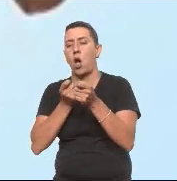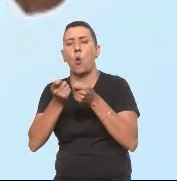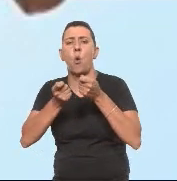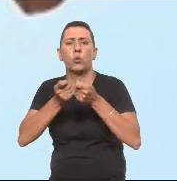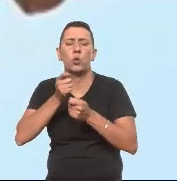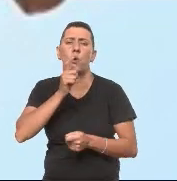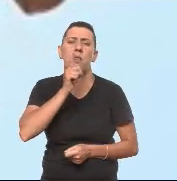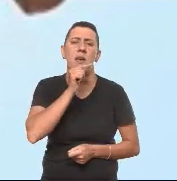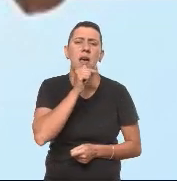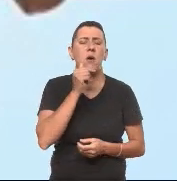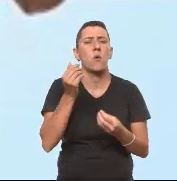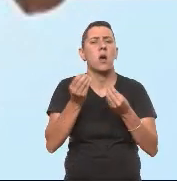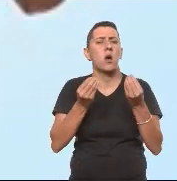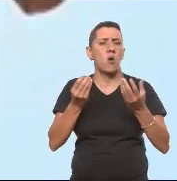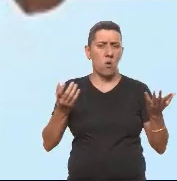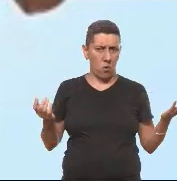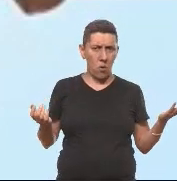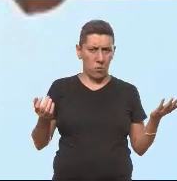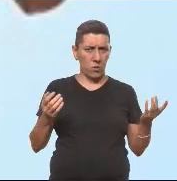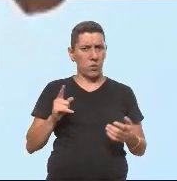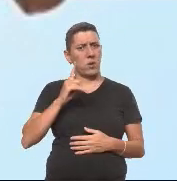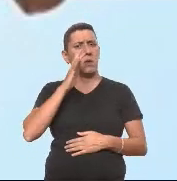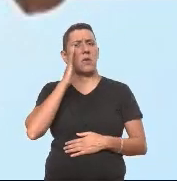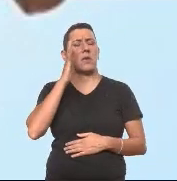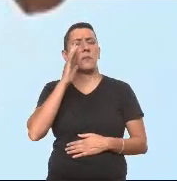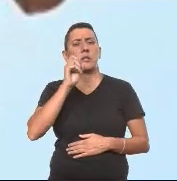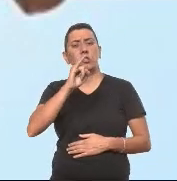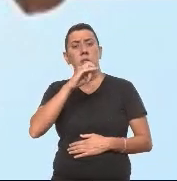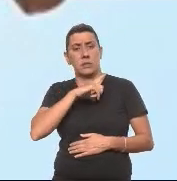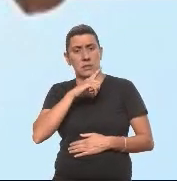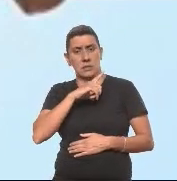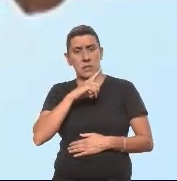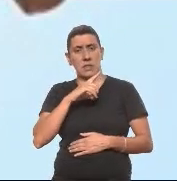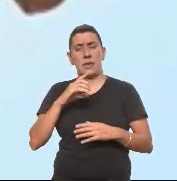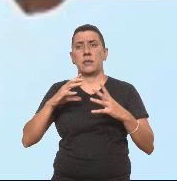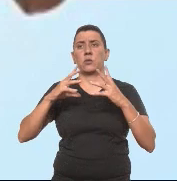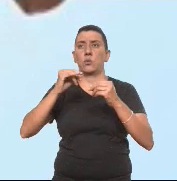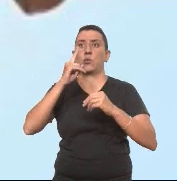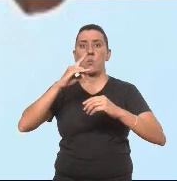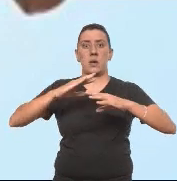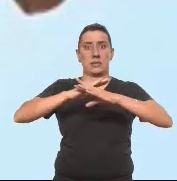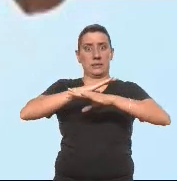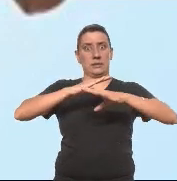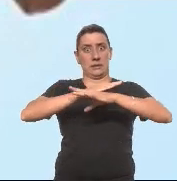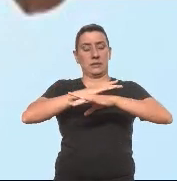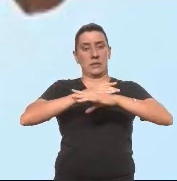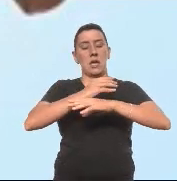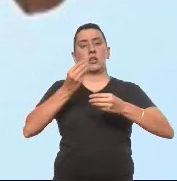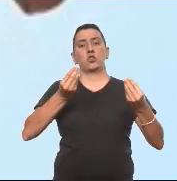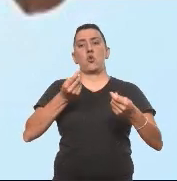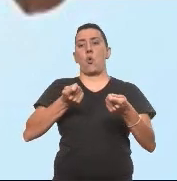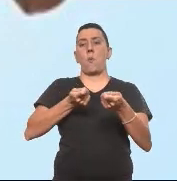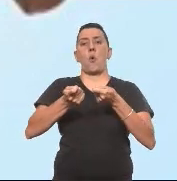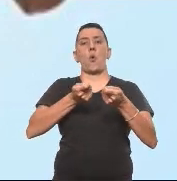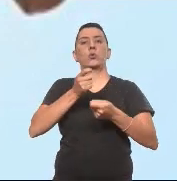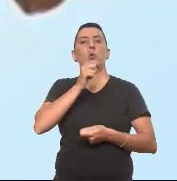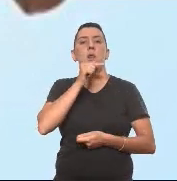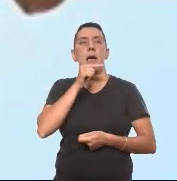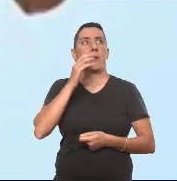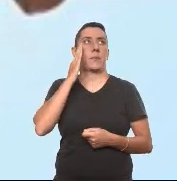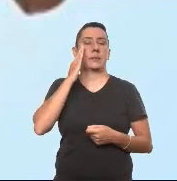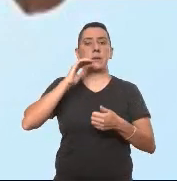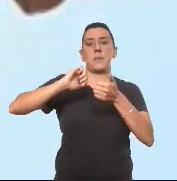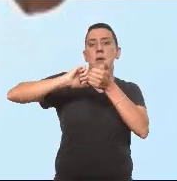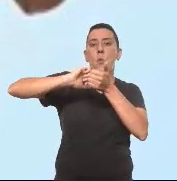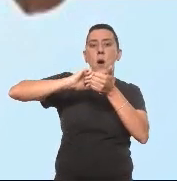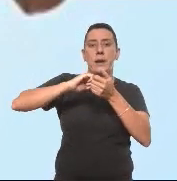se um sistema todo de distribuição de água para uma grande metrópole eu preciso saber exatamente como está a qualidade da